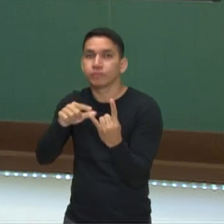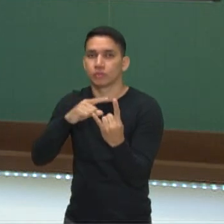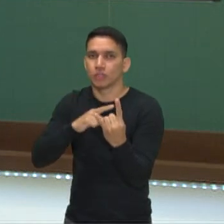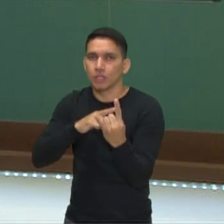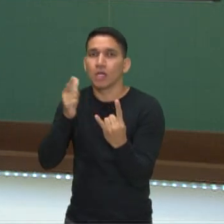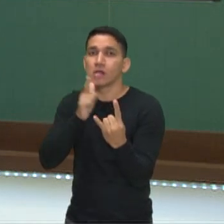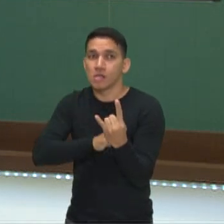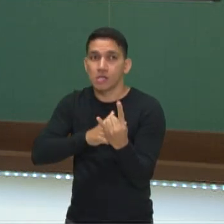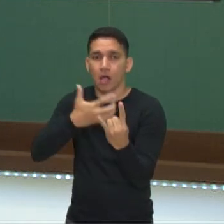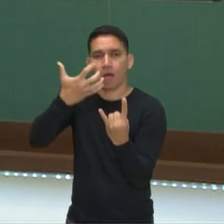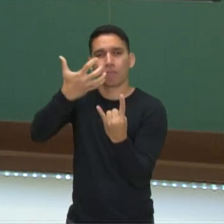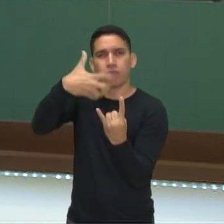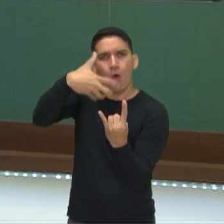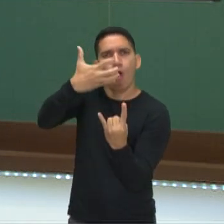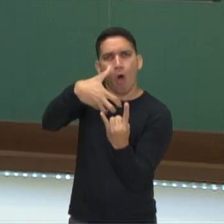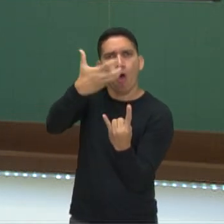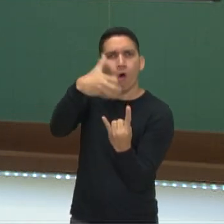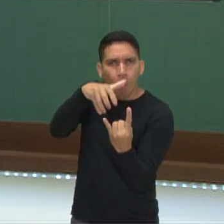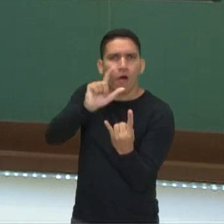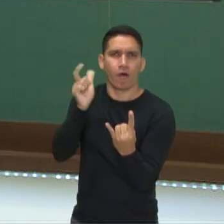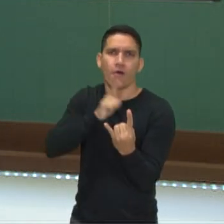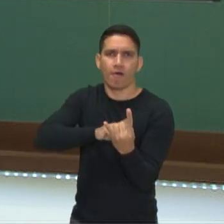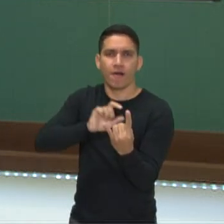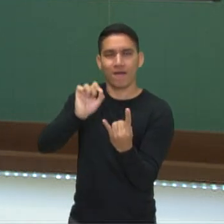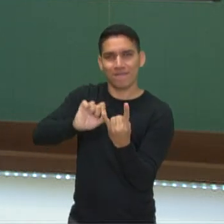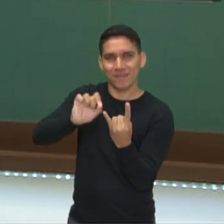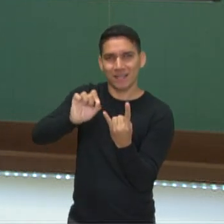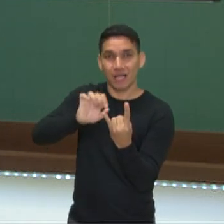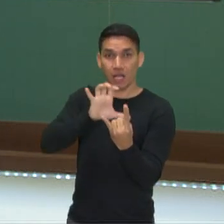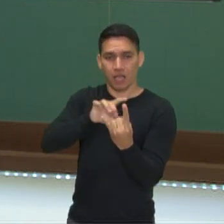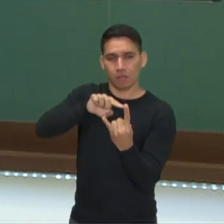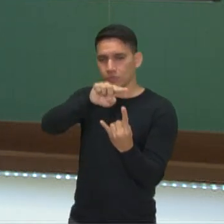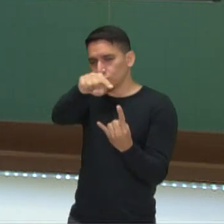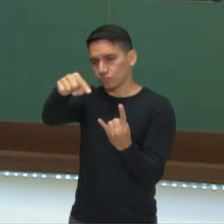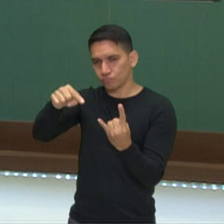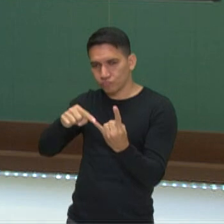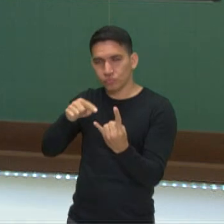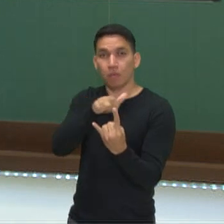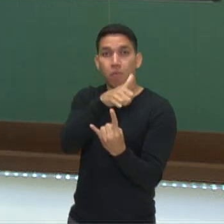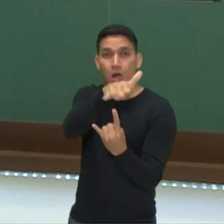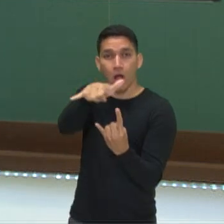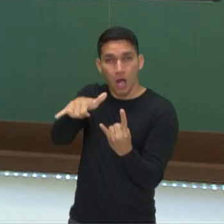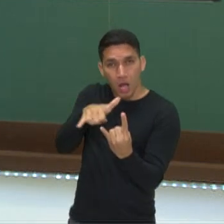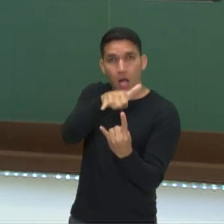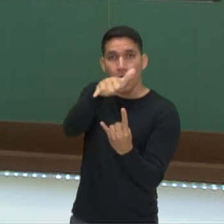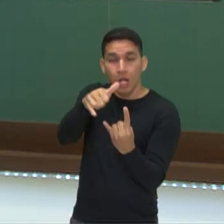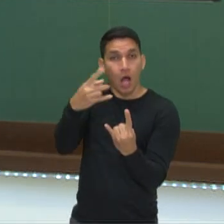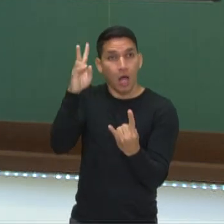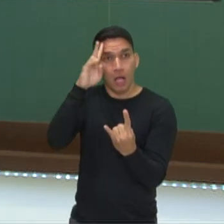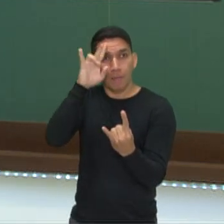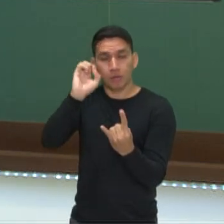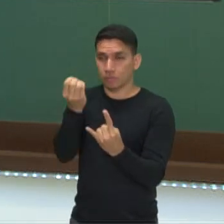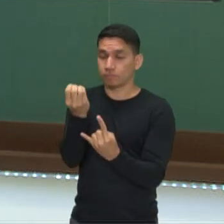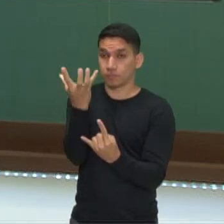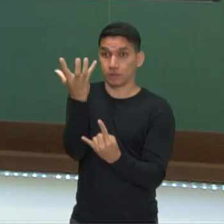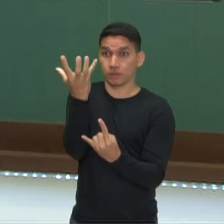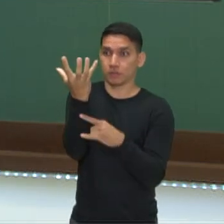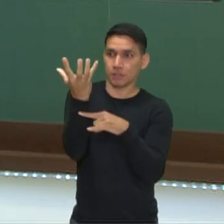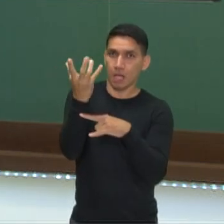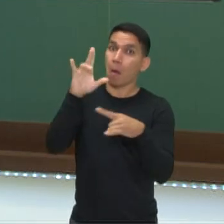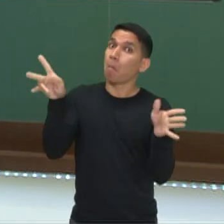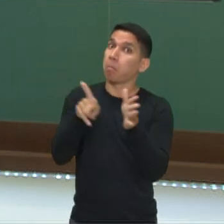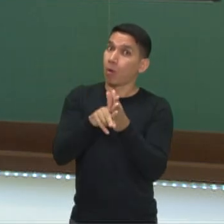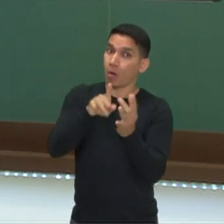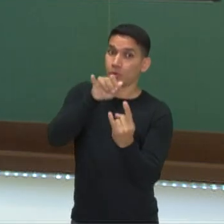e há a conexão de ambos, né? Do polo positivo com o negativo através do condutor, lembrando que, no caso, a lâmpada aqui faz parte